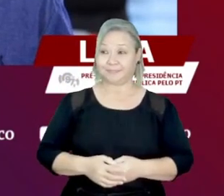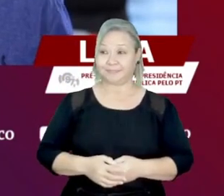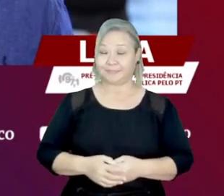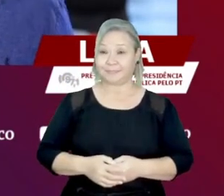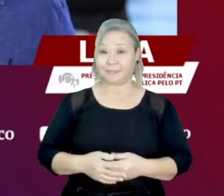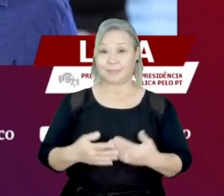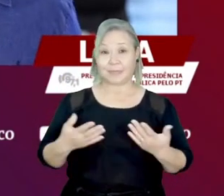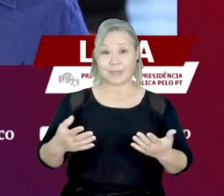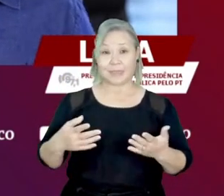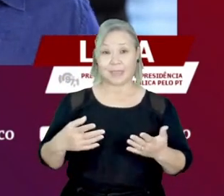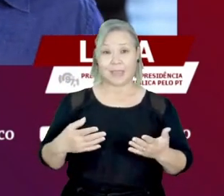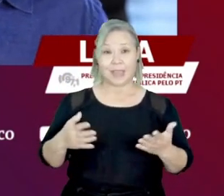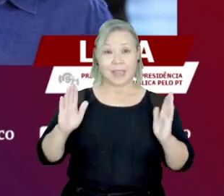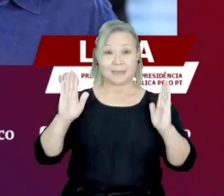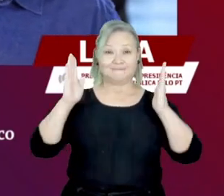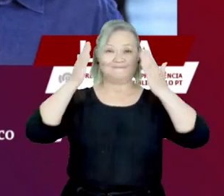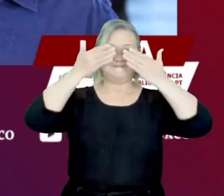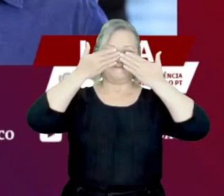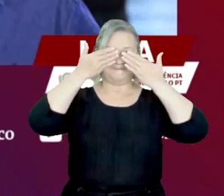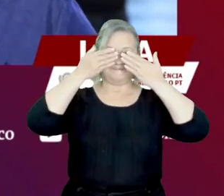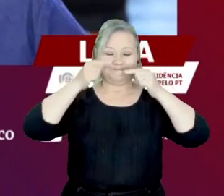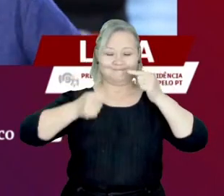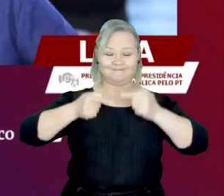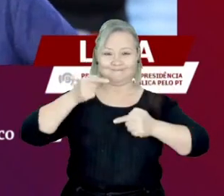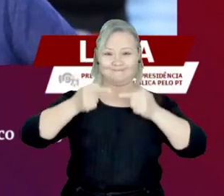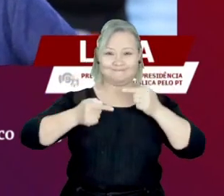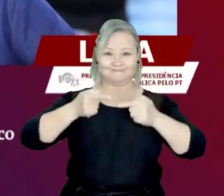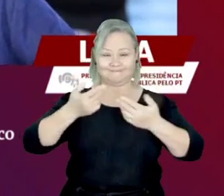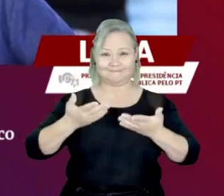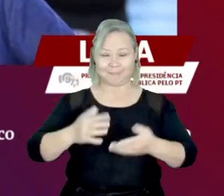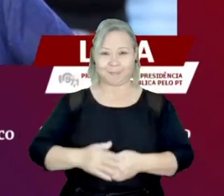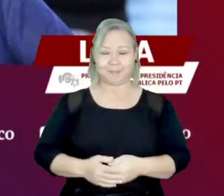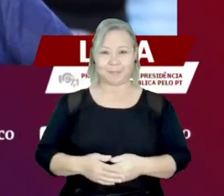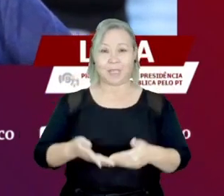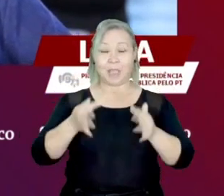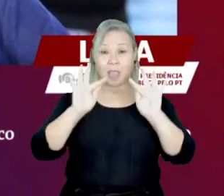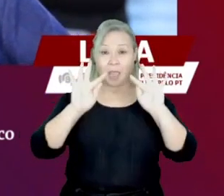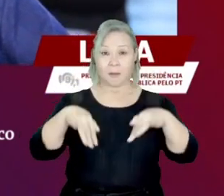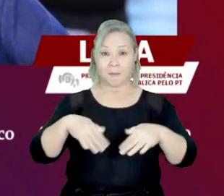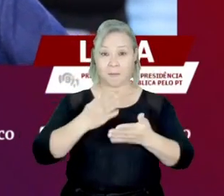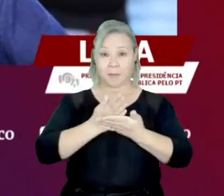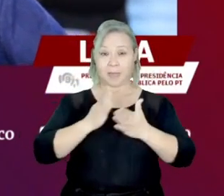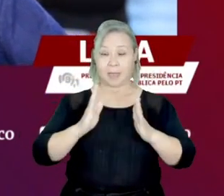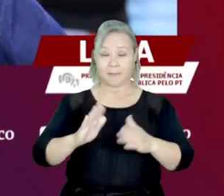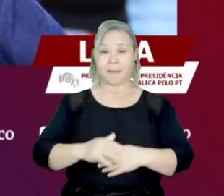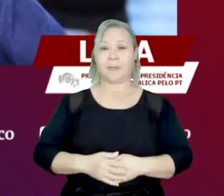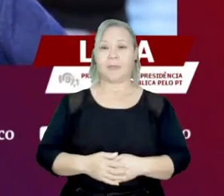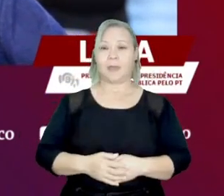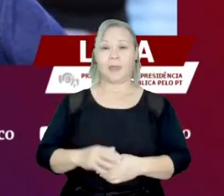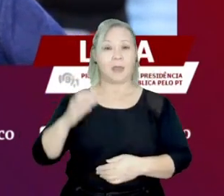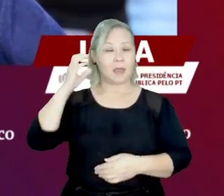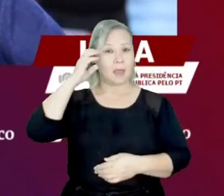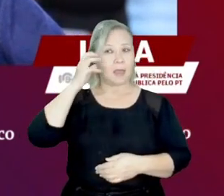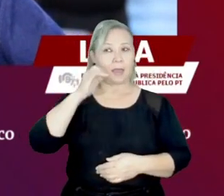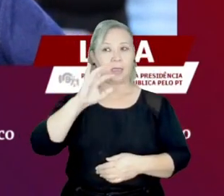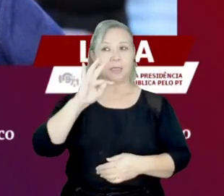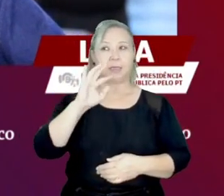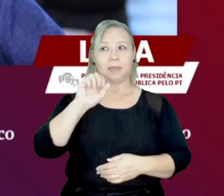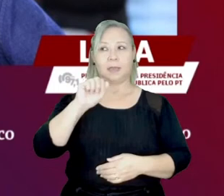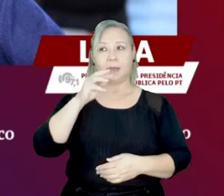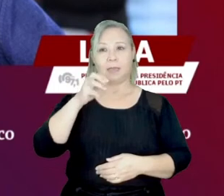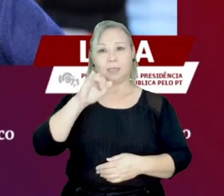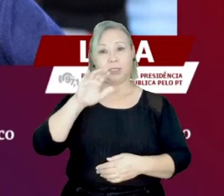da Itatiaia. A Rádio Itatiaia é muito poderosa. Rapaz, eu agora que tô sabendo o poder dessa